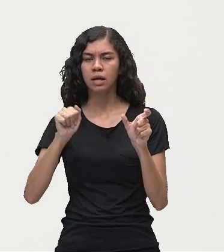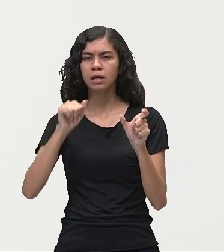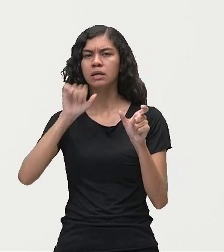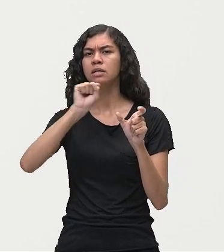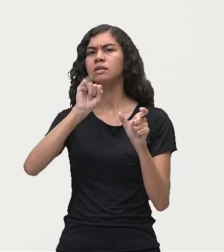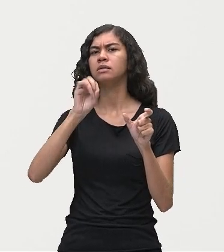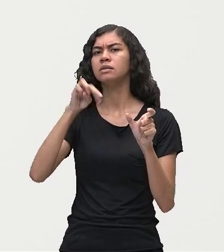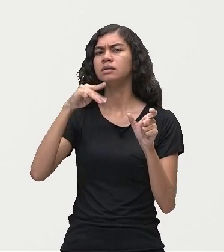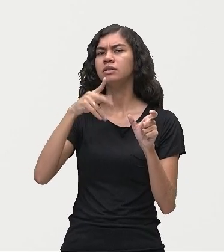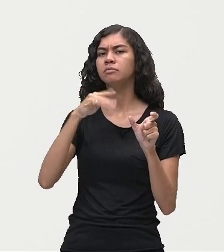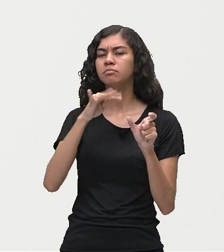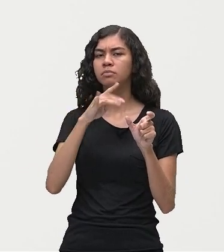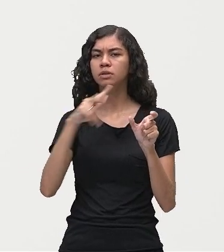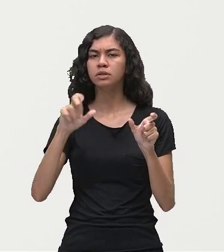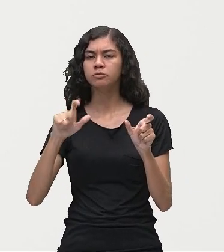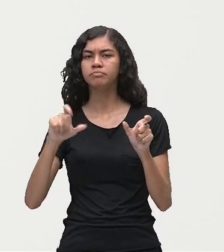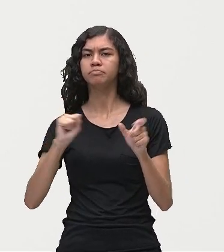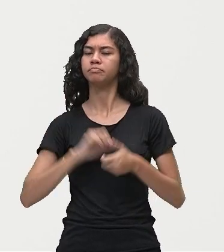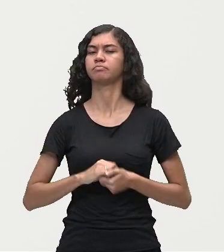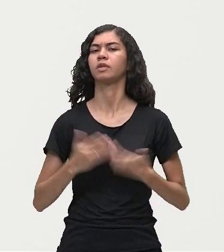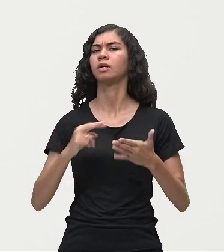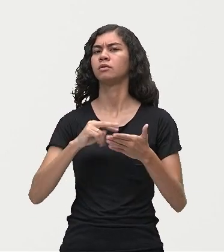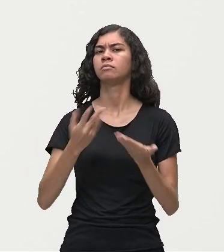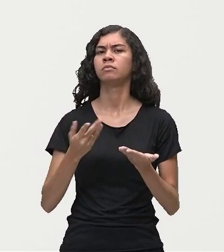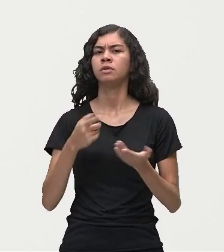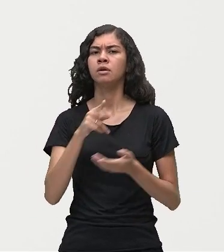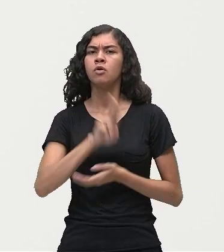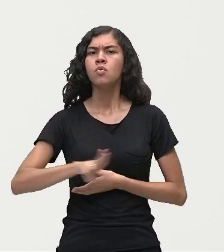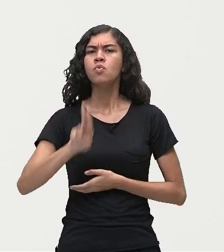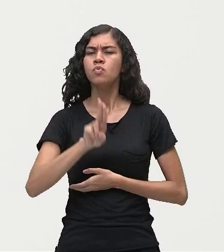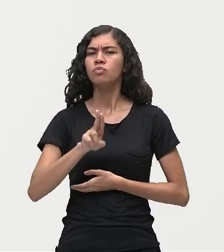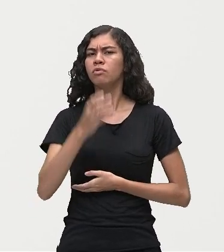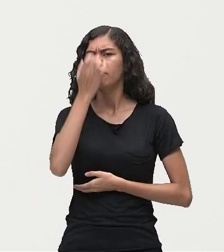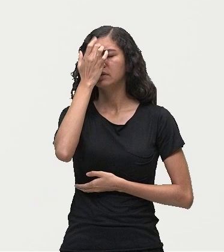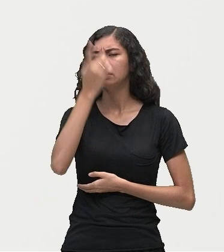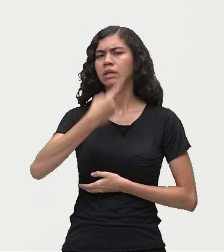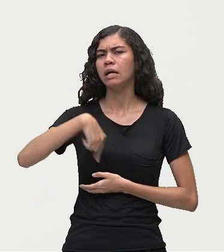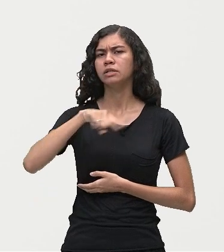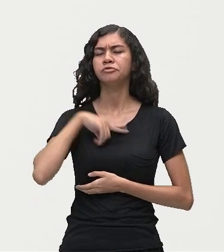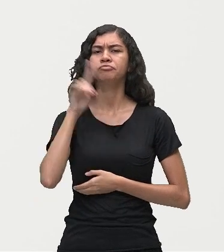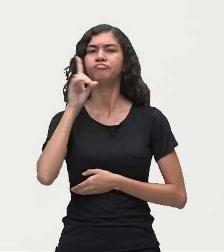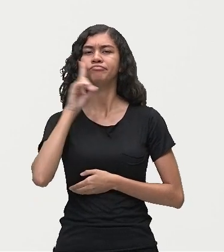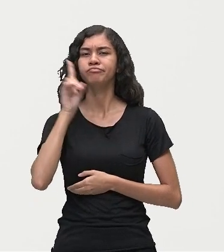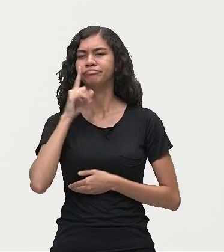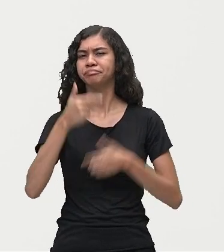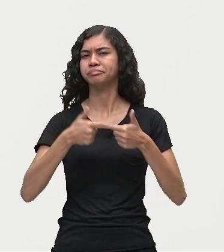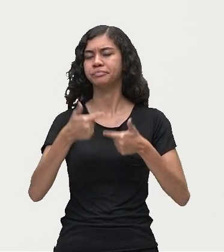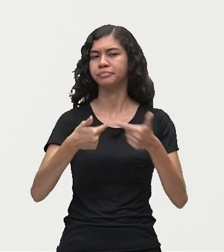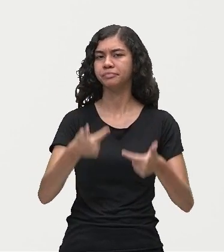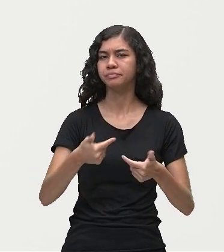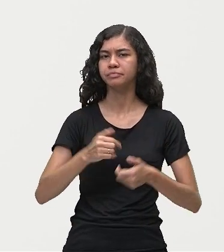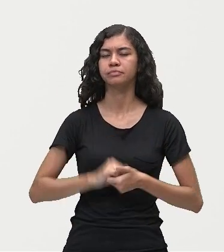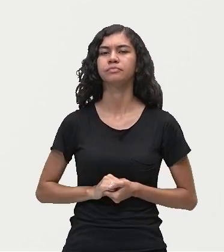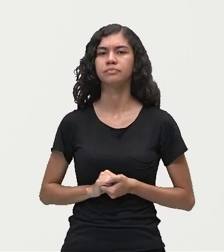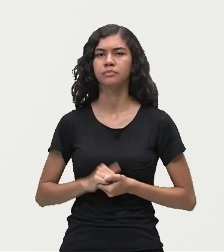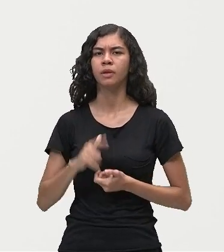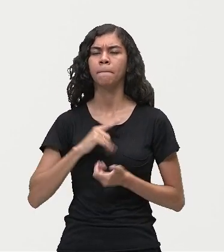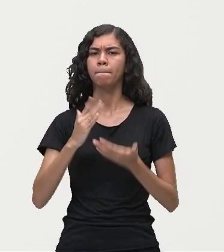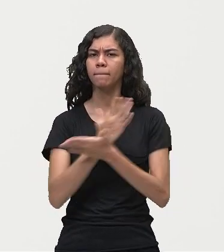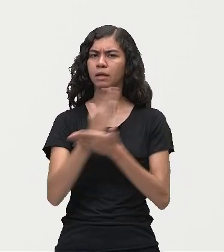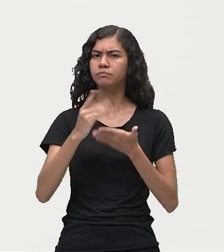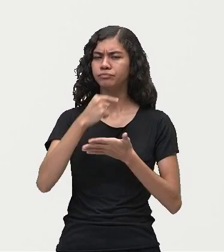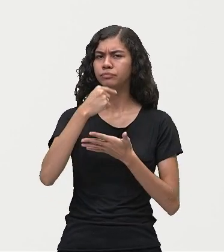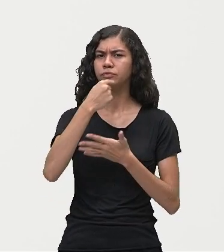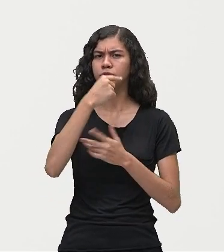vão servir para quê? Para facilitar o nosso trabalho. Existem alguns tipos de